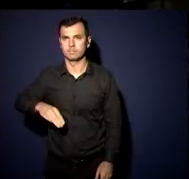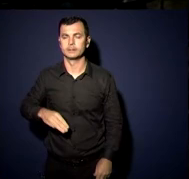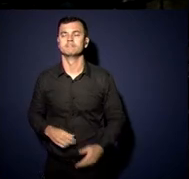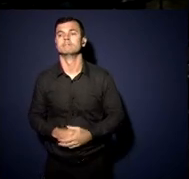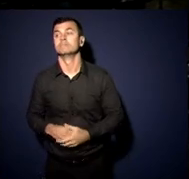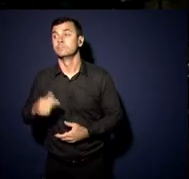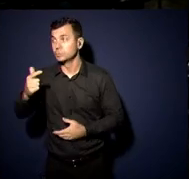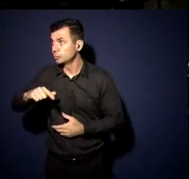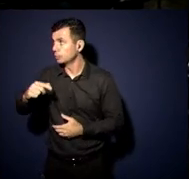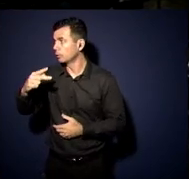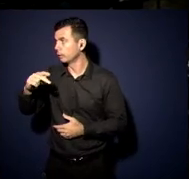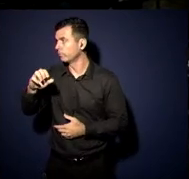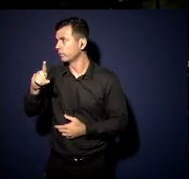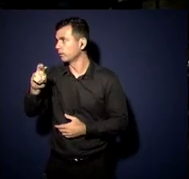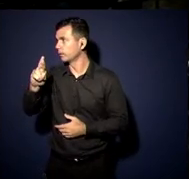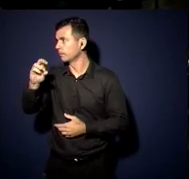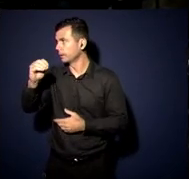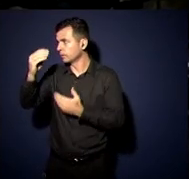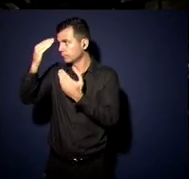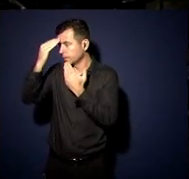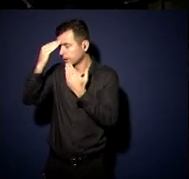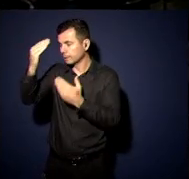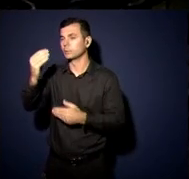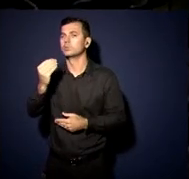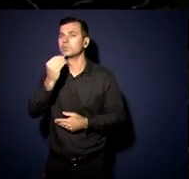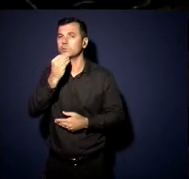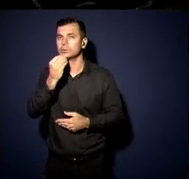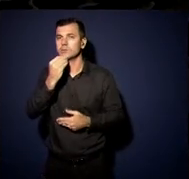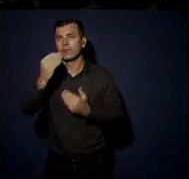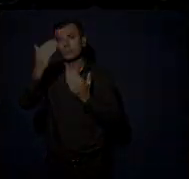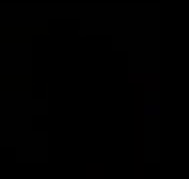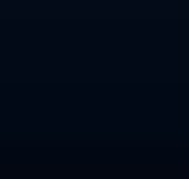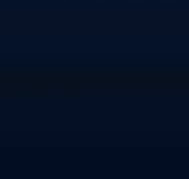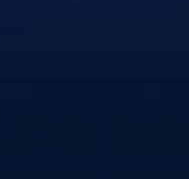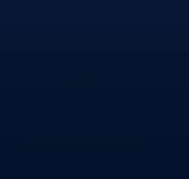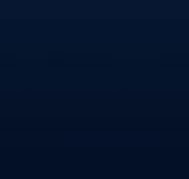mais uma vez muito obrigado por essa oportunidade Muito obrigado a todos